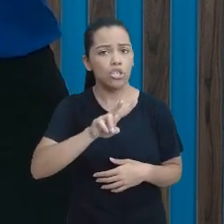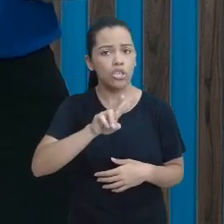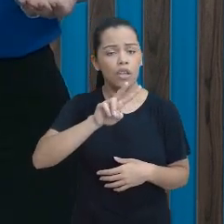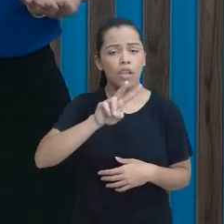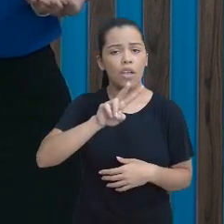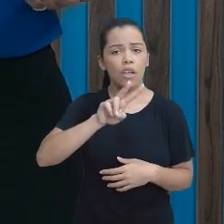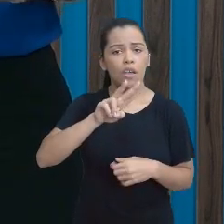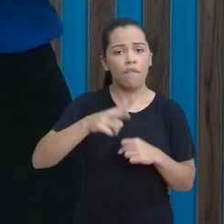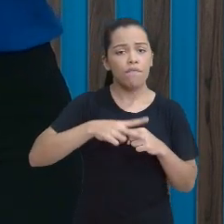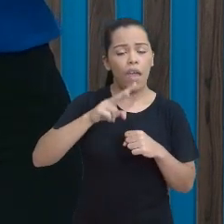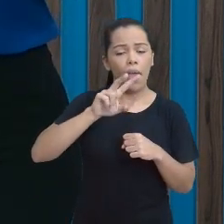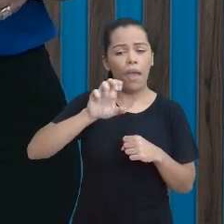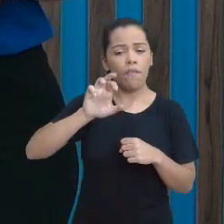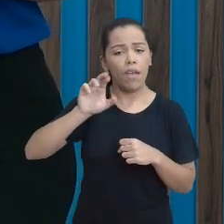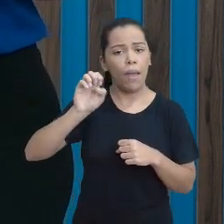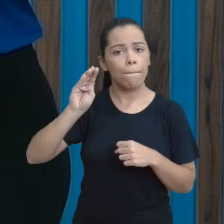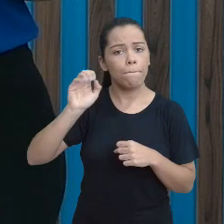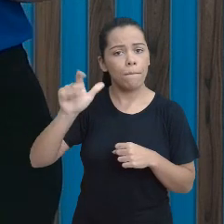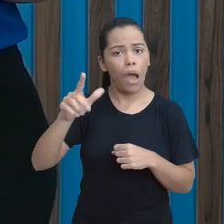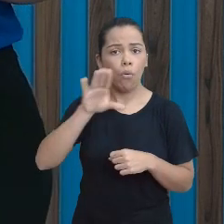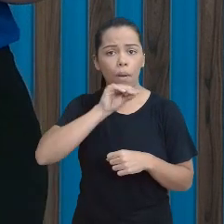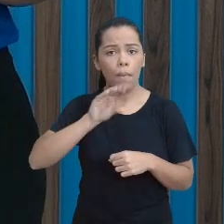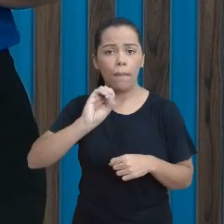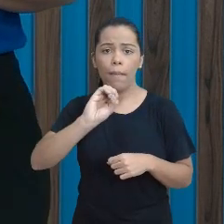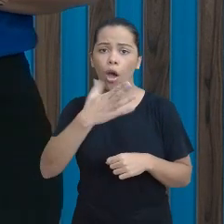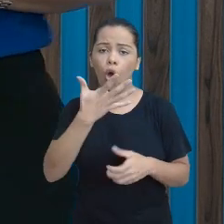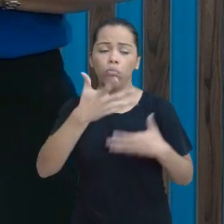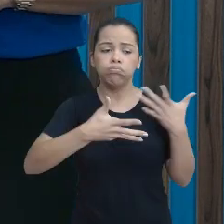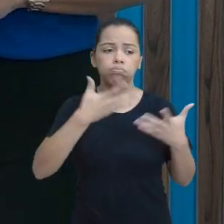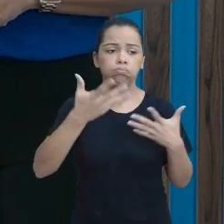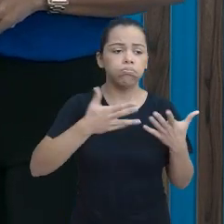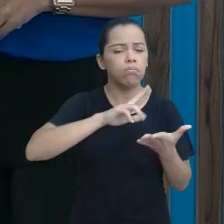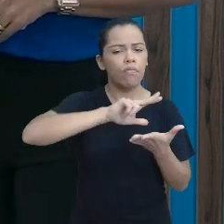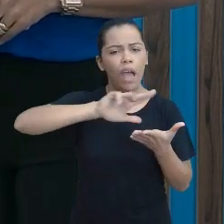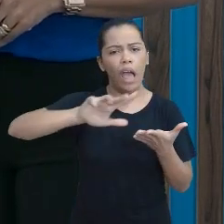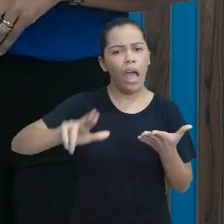de comunicação e a gente se comunica de várias formas.